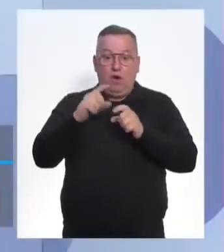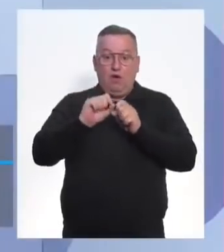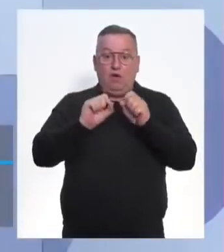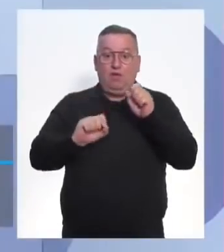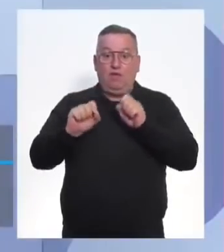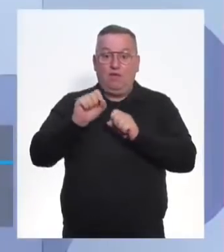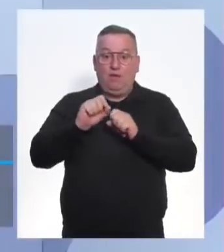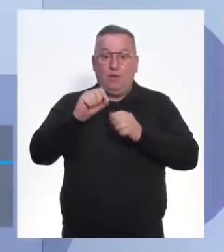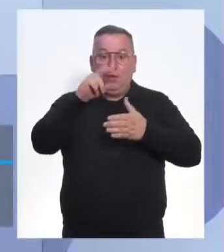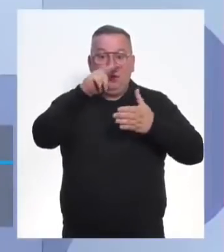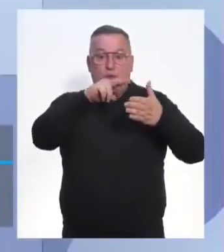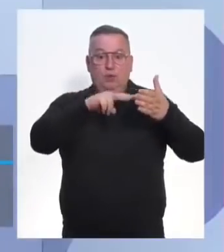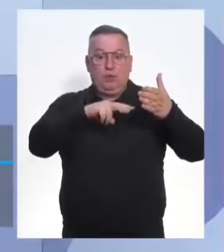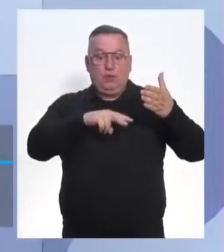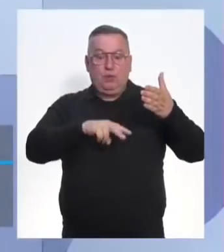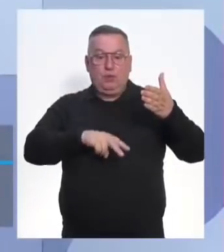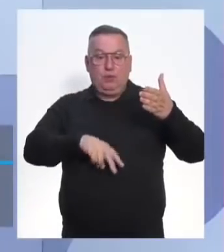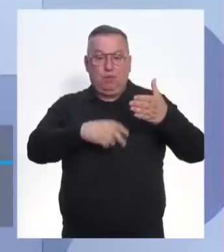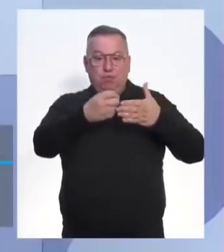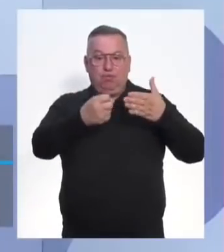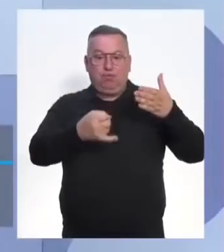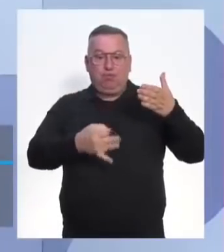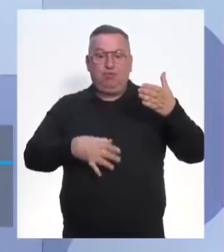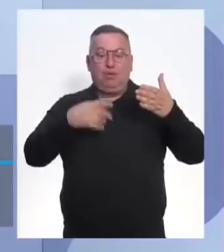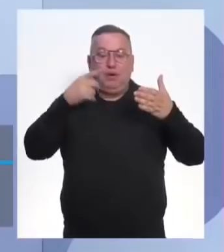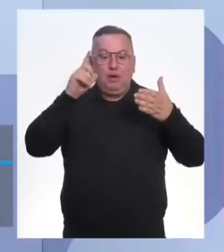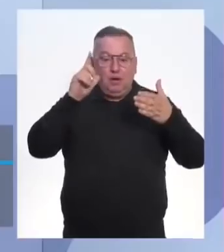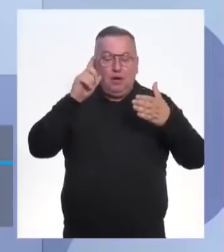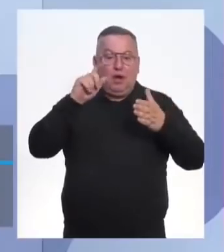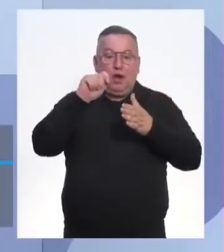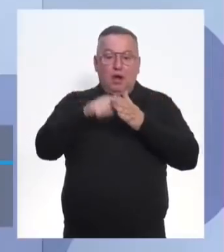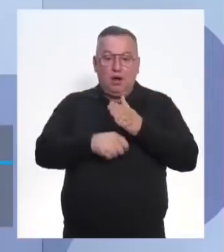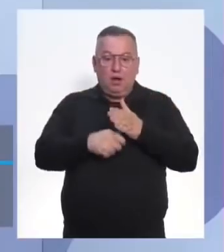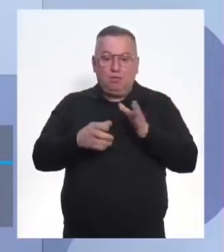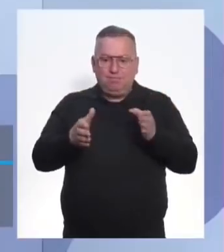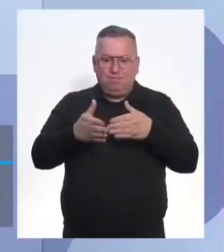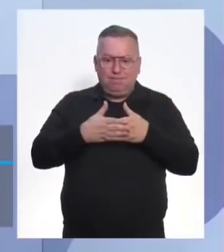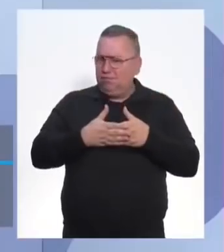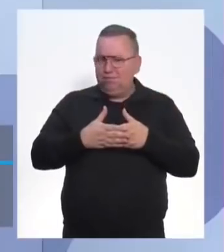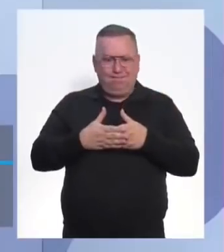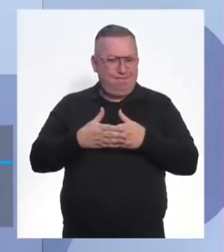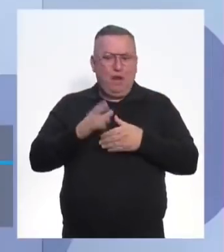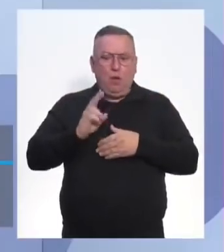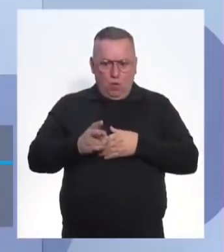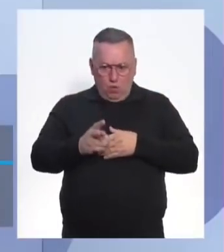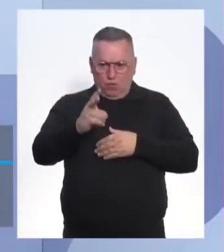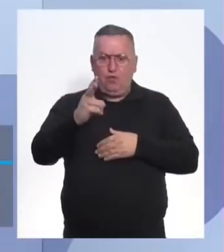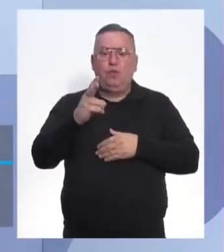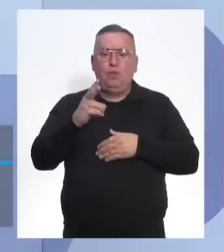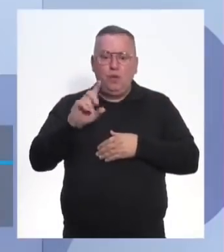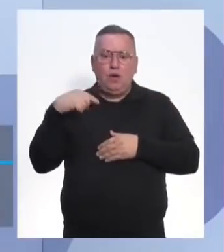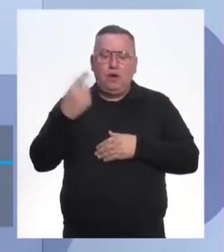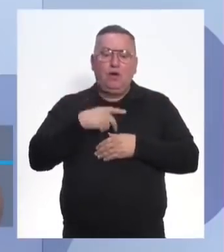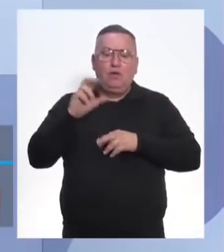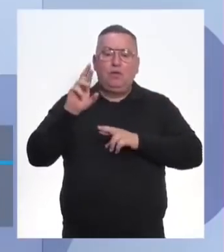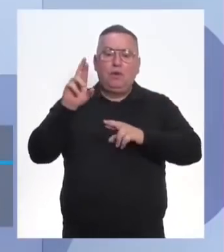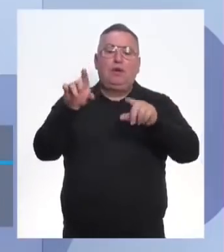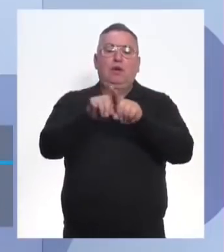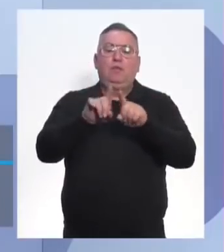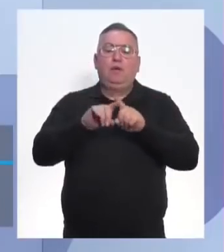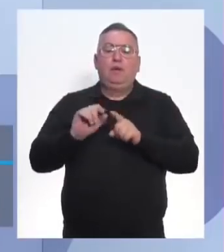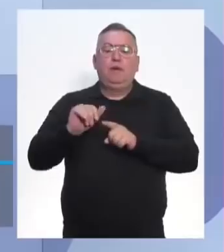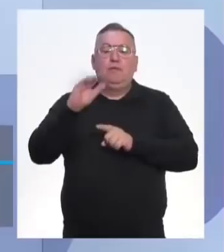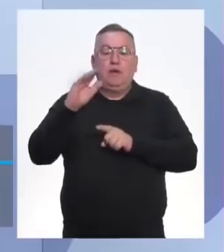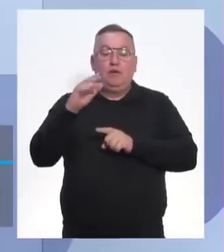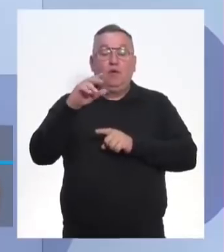esse levantamento de ontem que a inscrição não pode ser feita, combinado? E a gente espera ainda